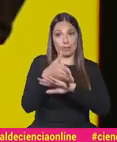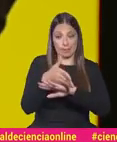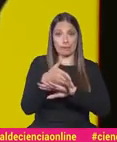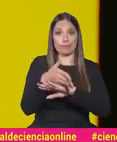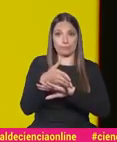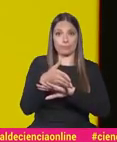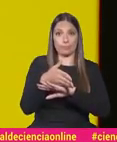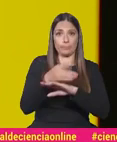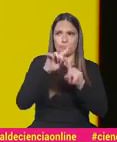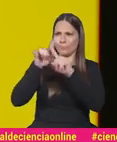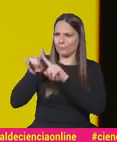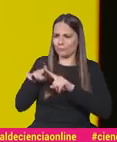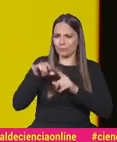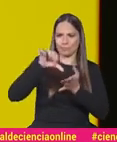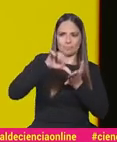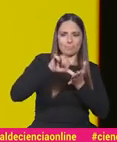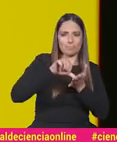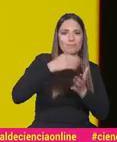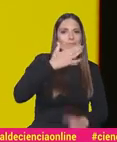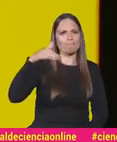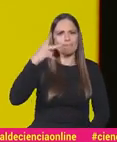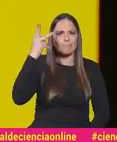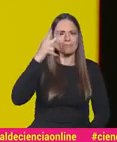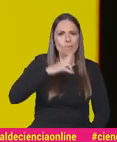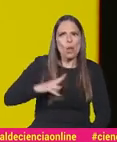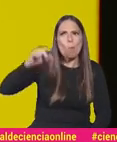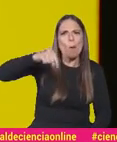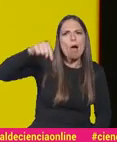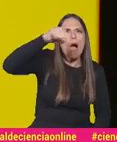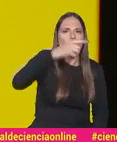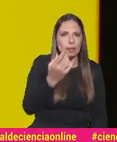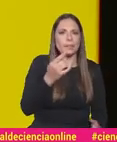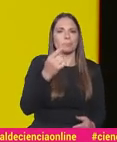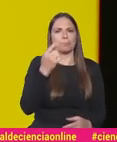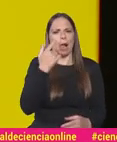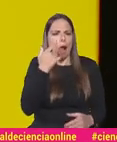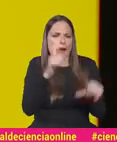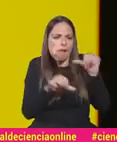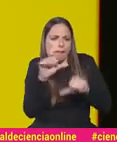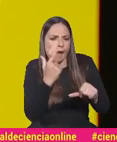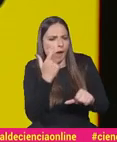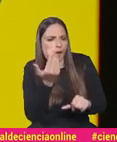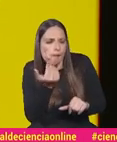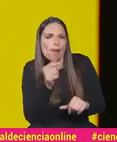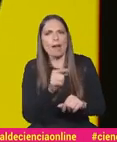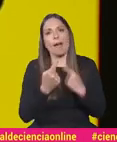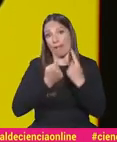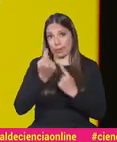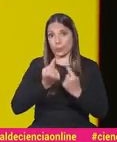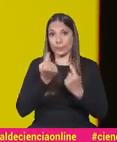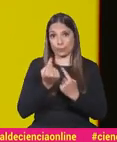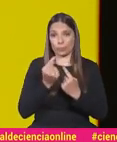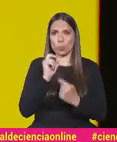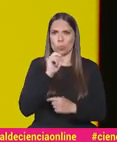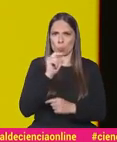partir de vários centros de ciência viva espalhados por todo o território nacional, experiências e demonstrações, algumas delas que